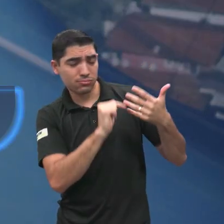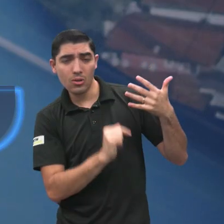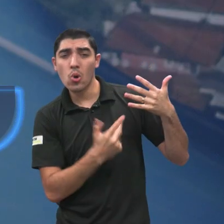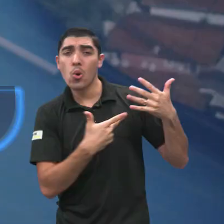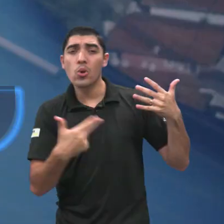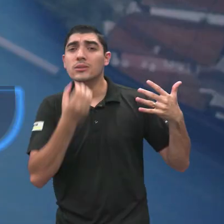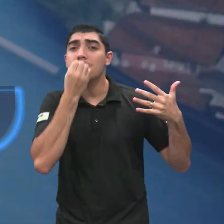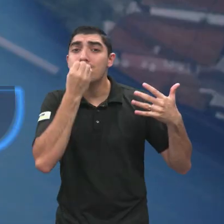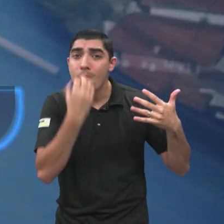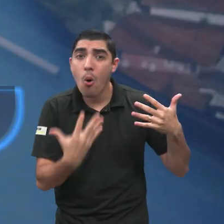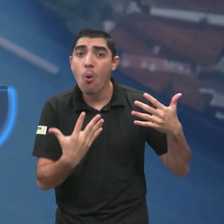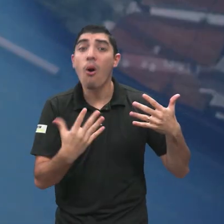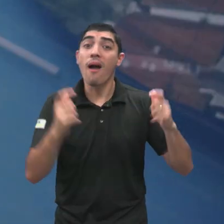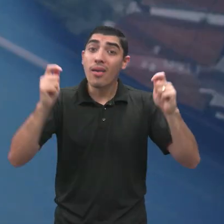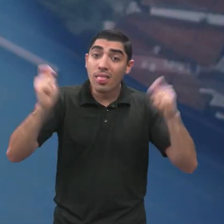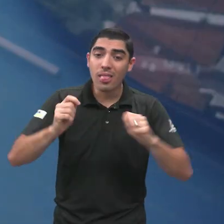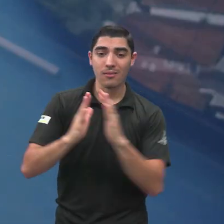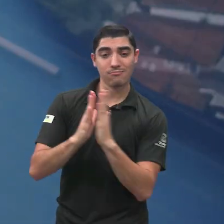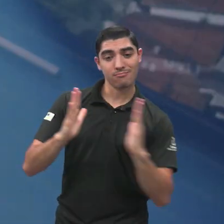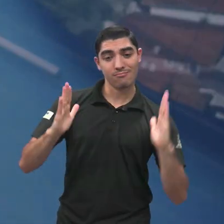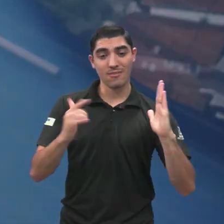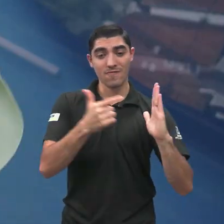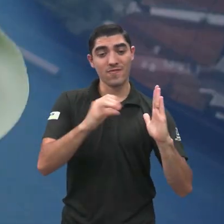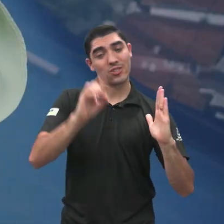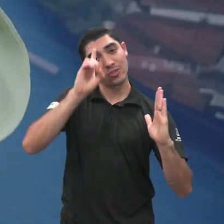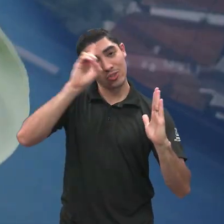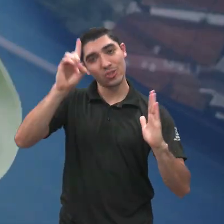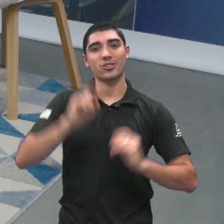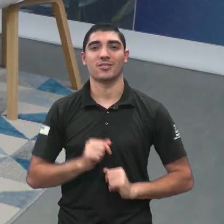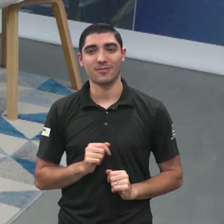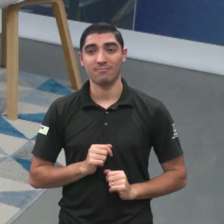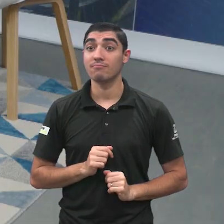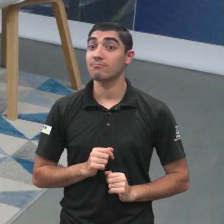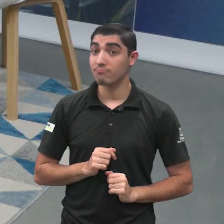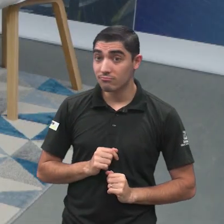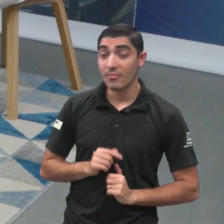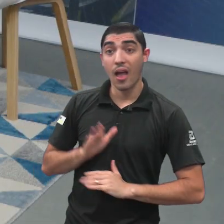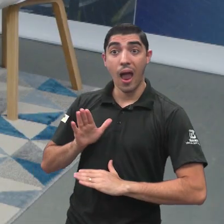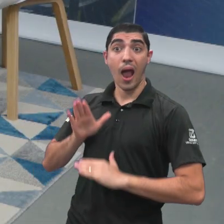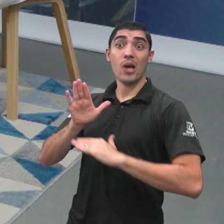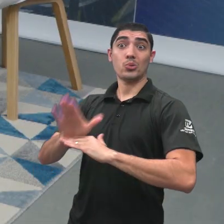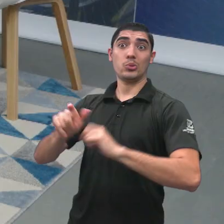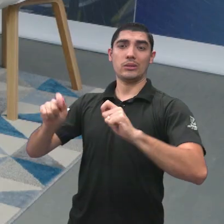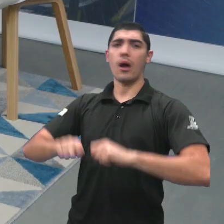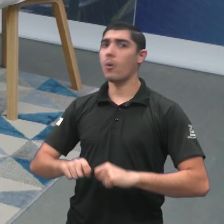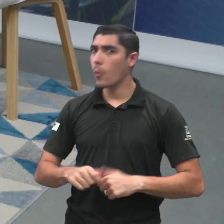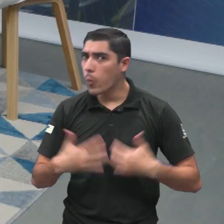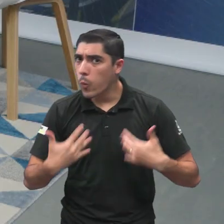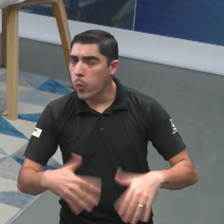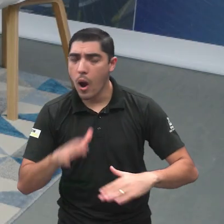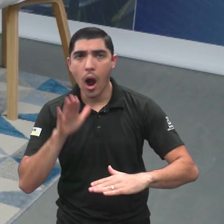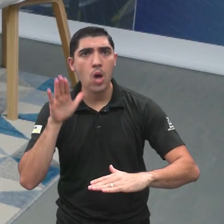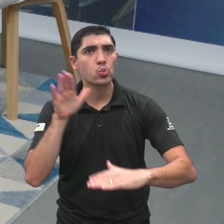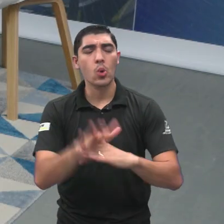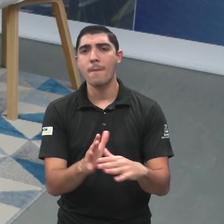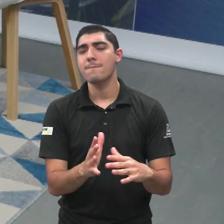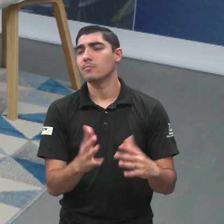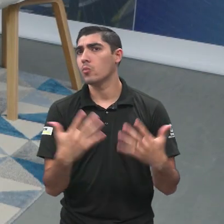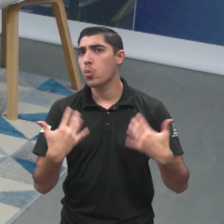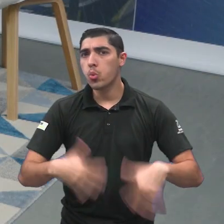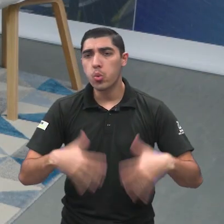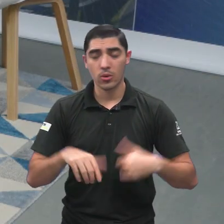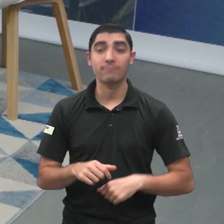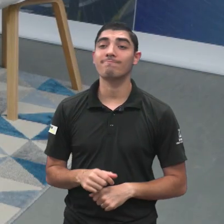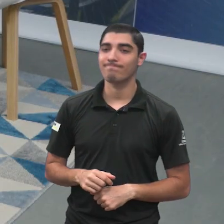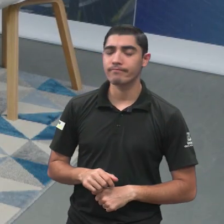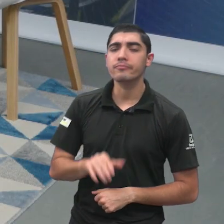vai ter por causa desses 20 dias de licença. Ajuda muito, né? Ajuda 20 demais. dias, com certeza. Ô, Fernando,